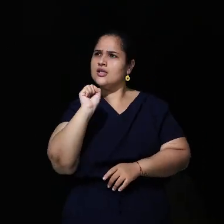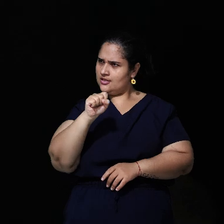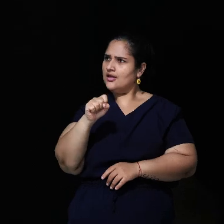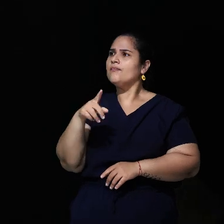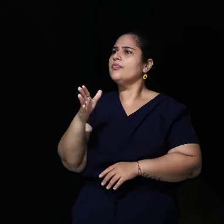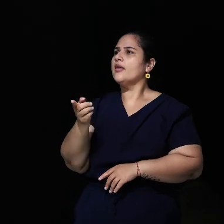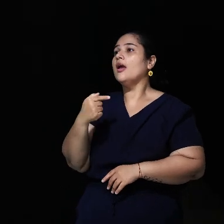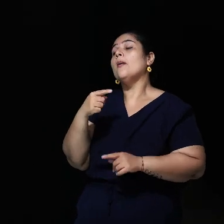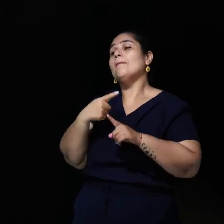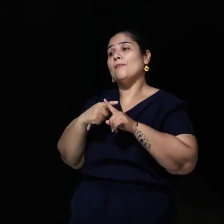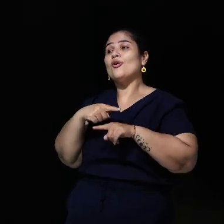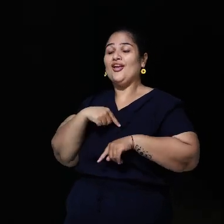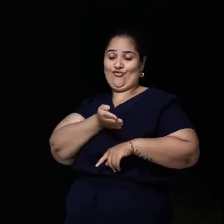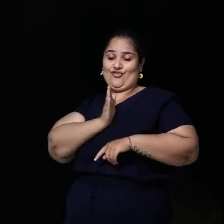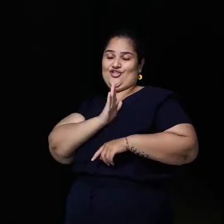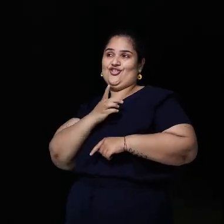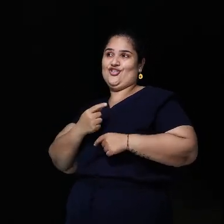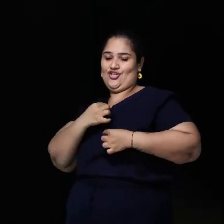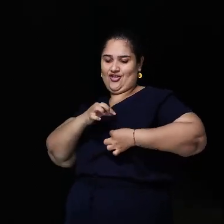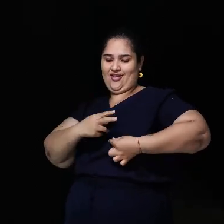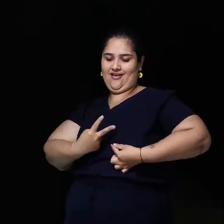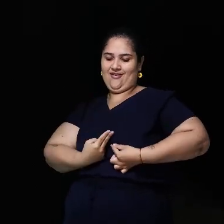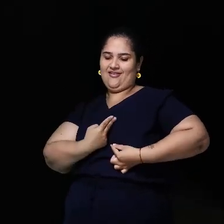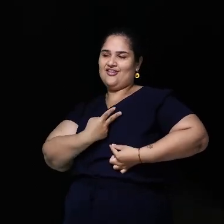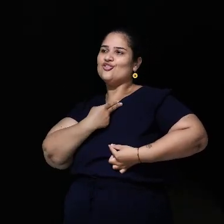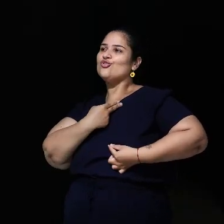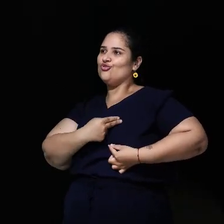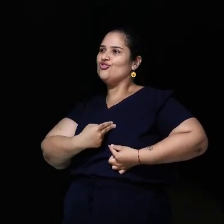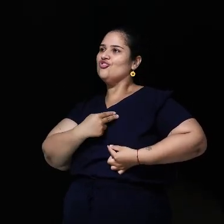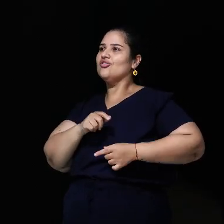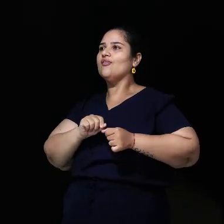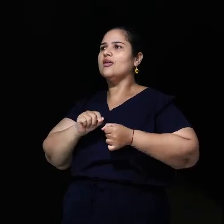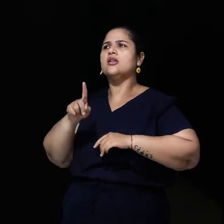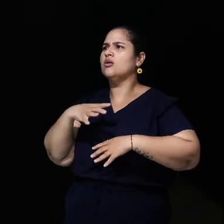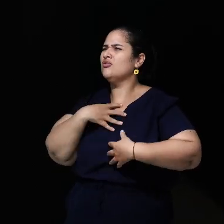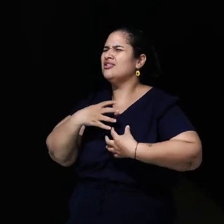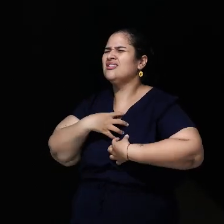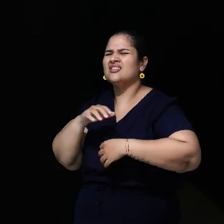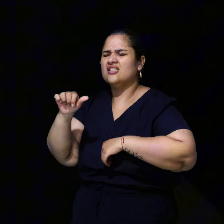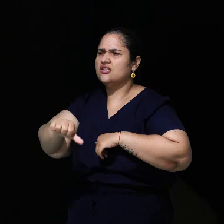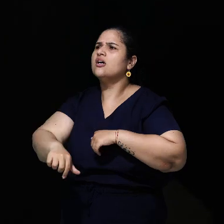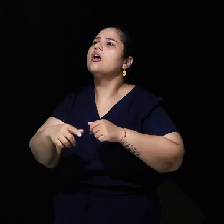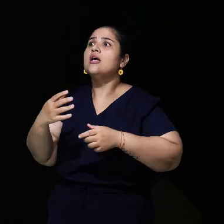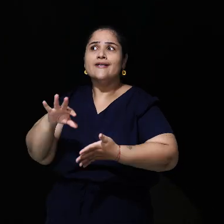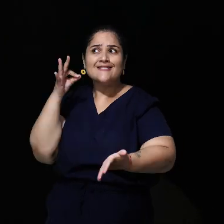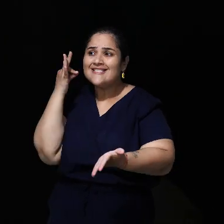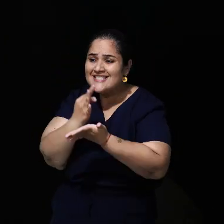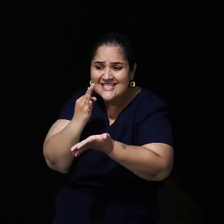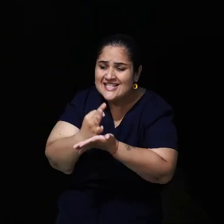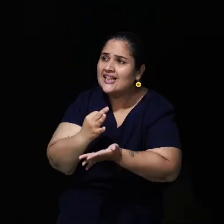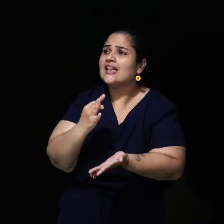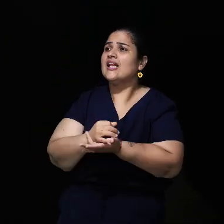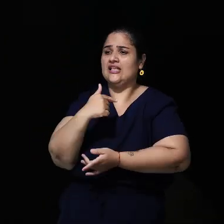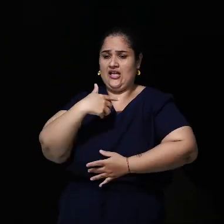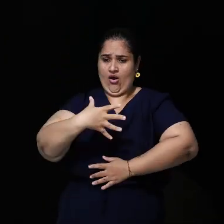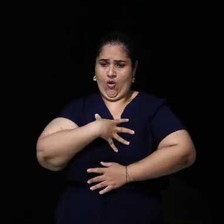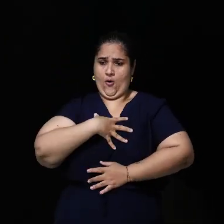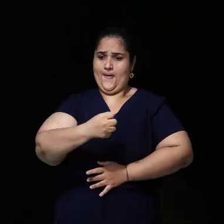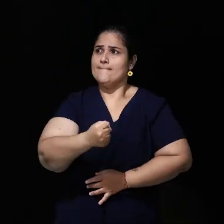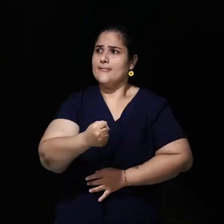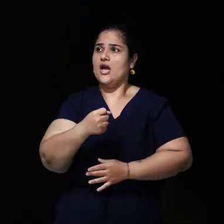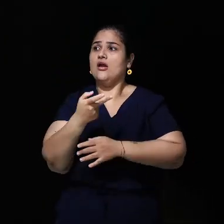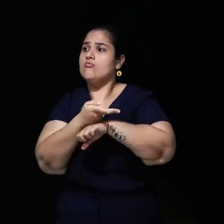cirurgia. Eu tava com 21 dias de cirurgia do coração. Não é minha cirurgia. Eu tô ruim. Eu já saí desesperada pra mim procurar alguém pra mim ir lá,